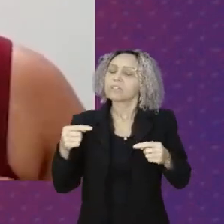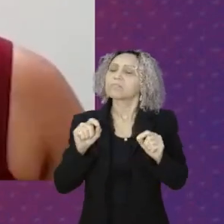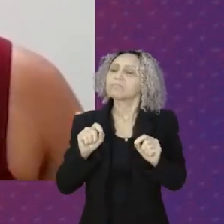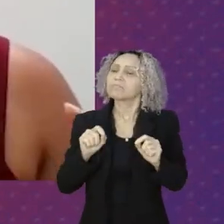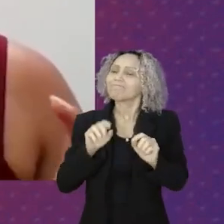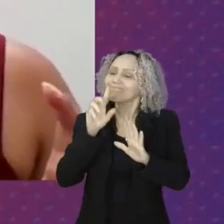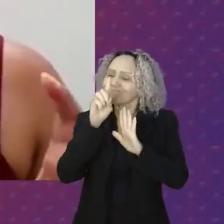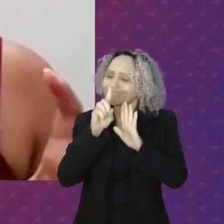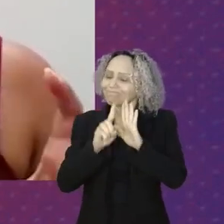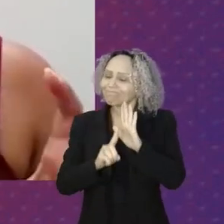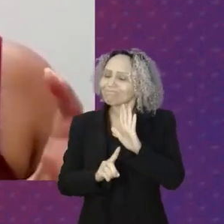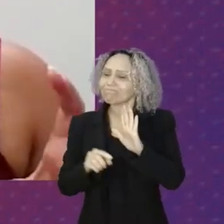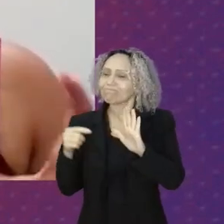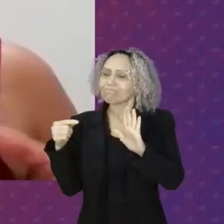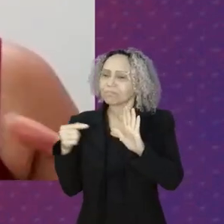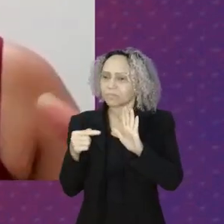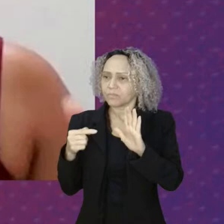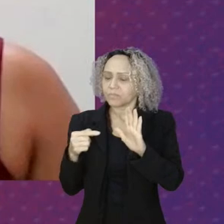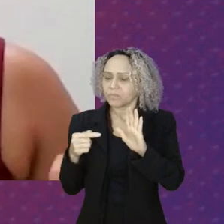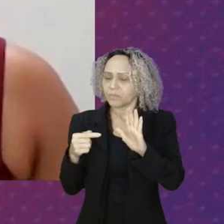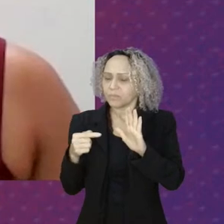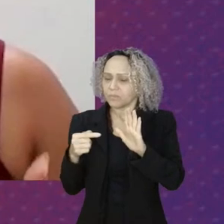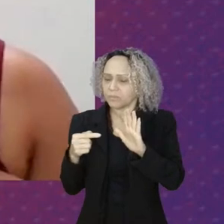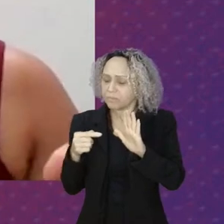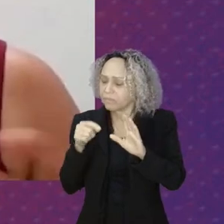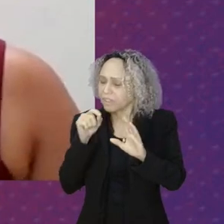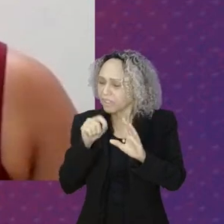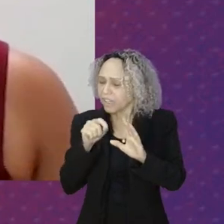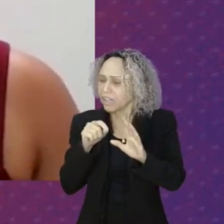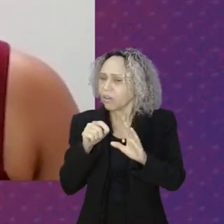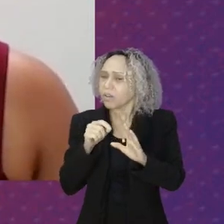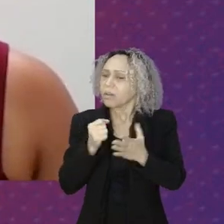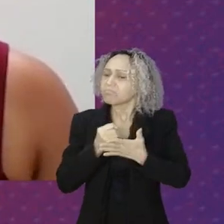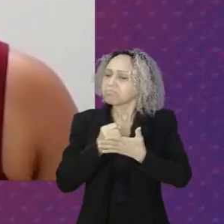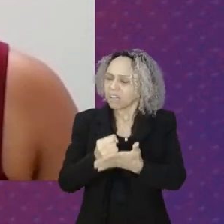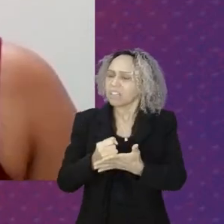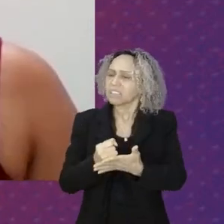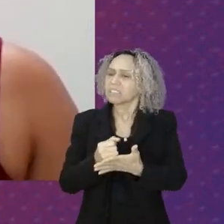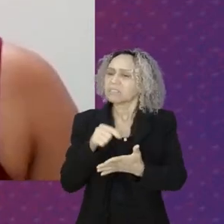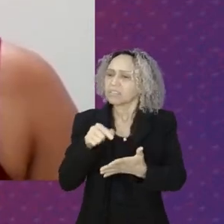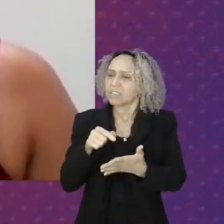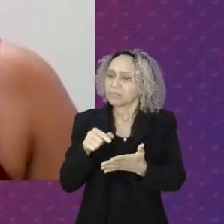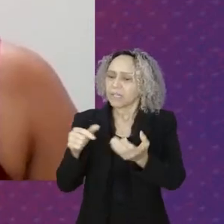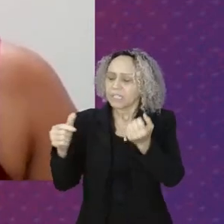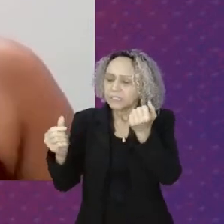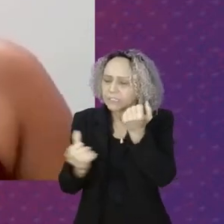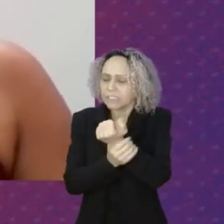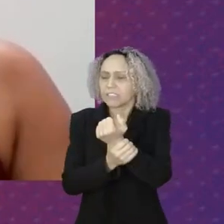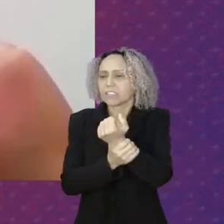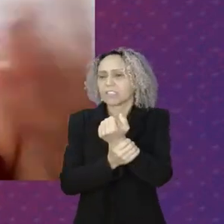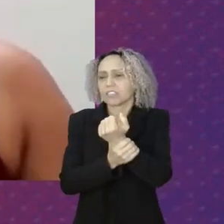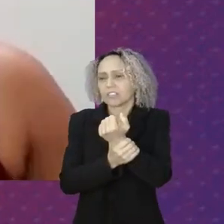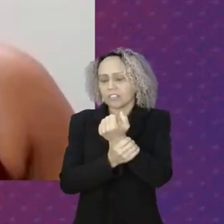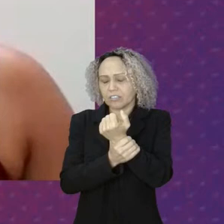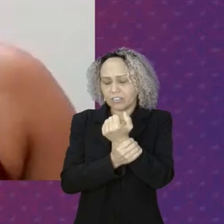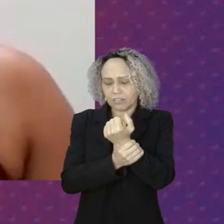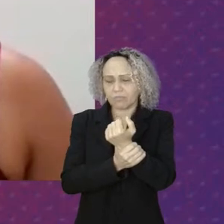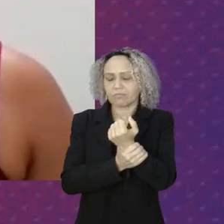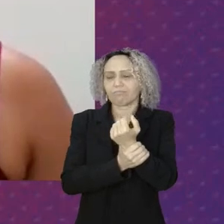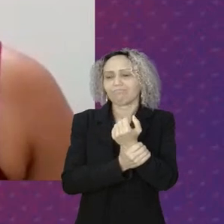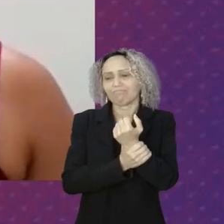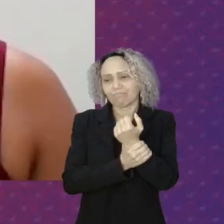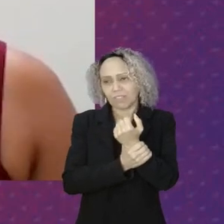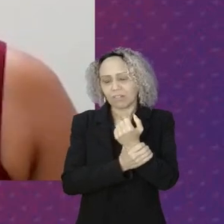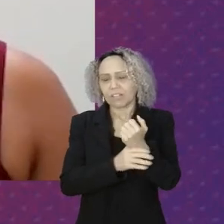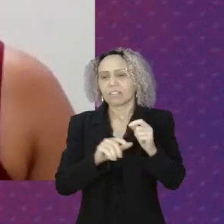considerados, né, como é, instrumentos para também garantir uma segurança. E aí o PRONASSE, o